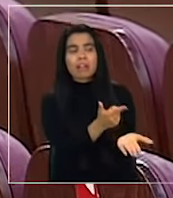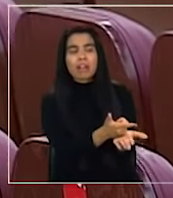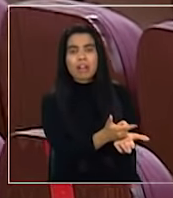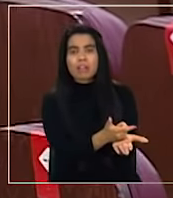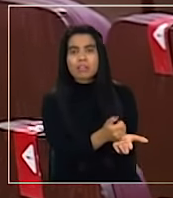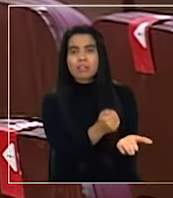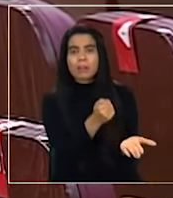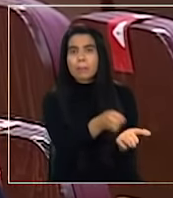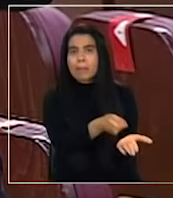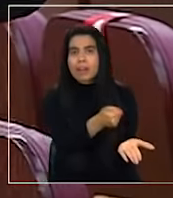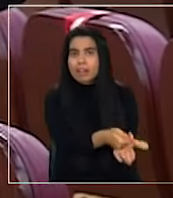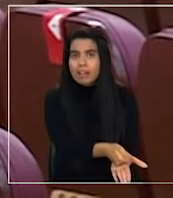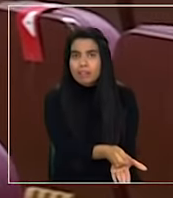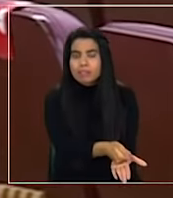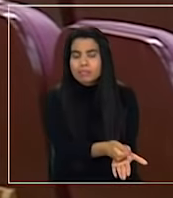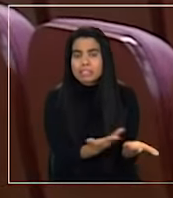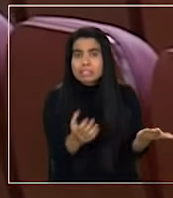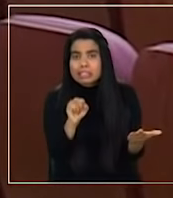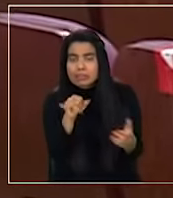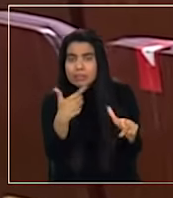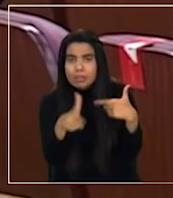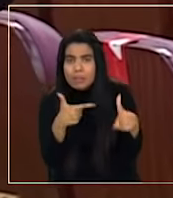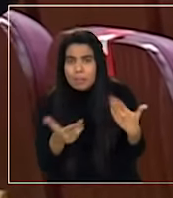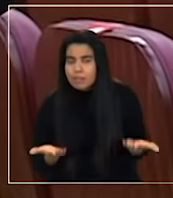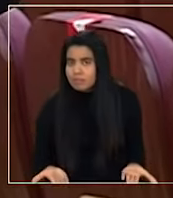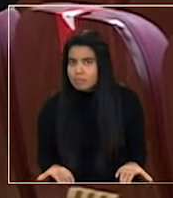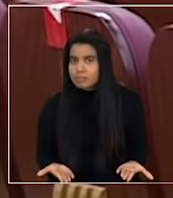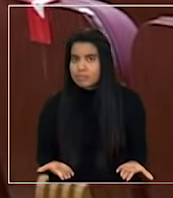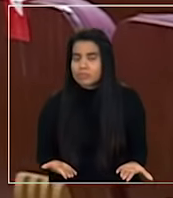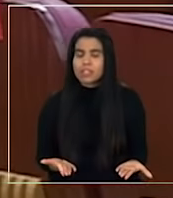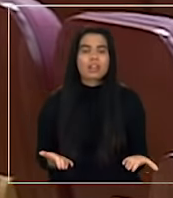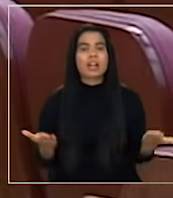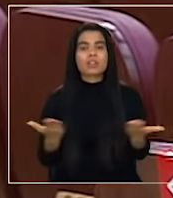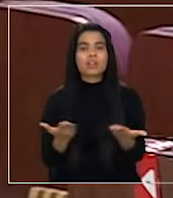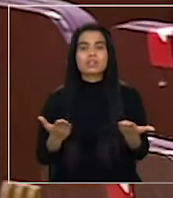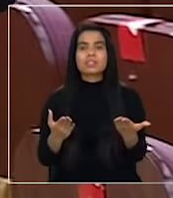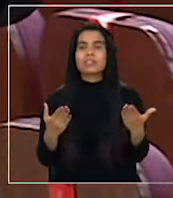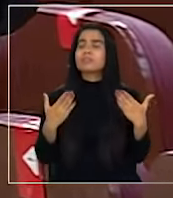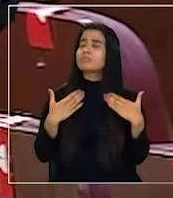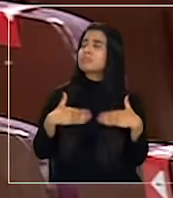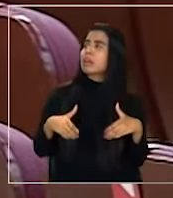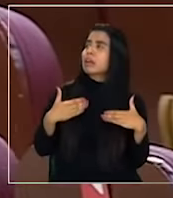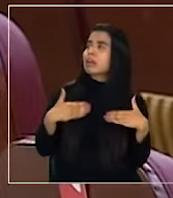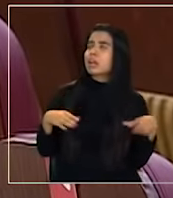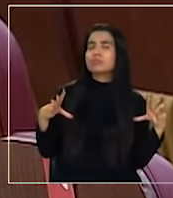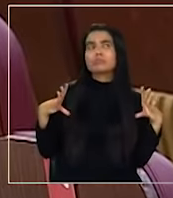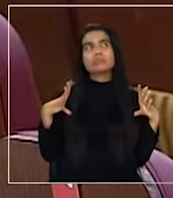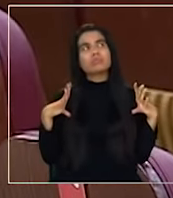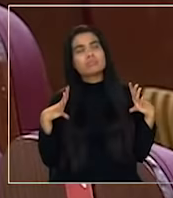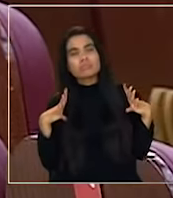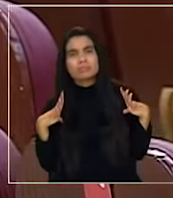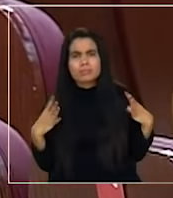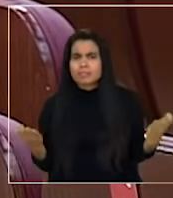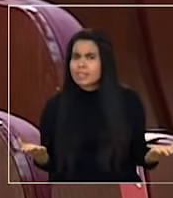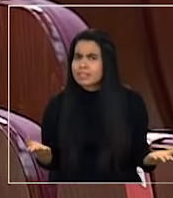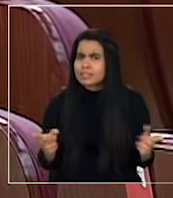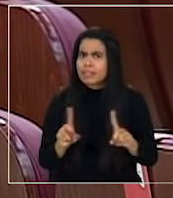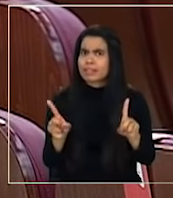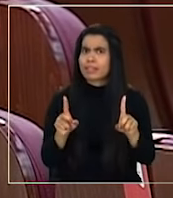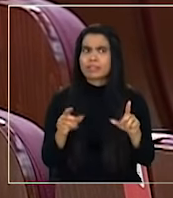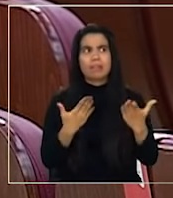você não trabalha. Tá? Então, você está confortável agora? Amém. Mas, não fique